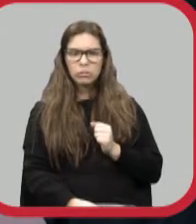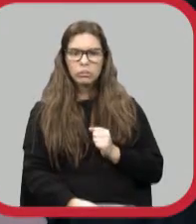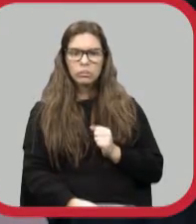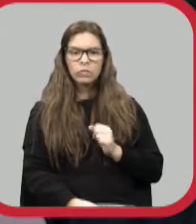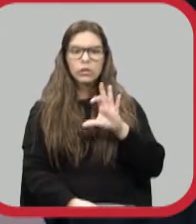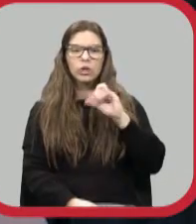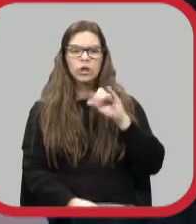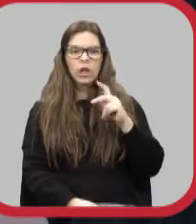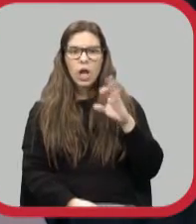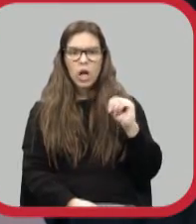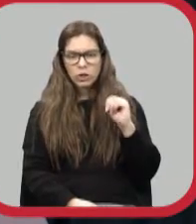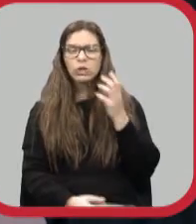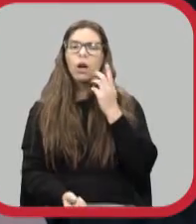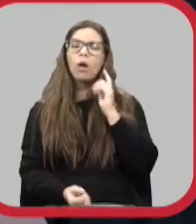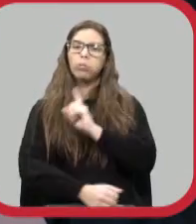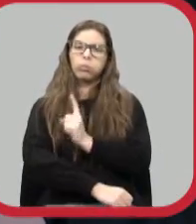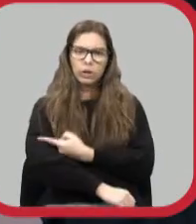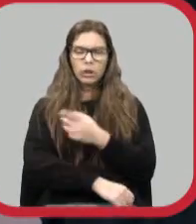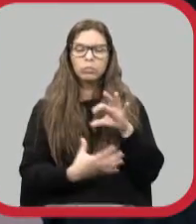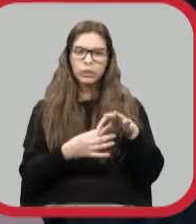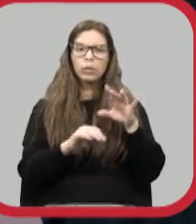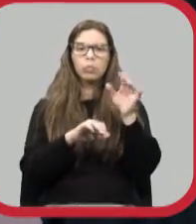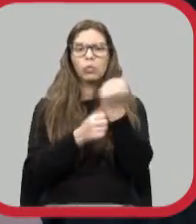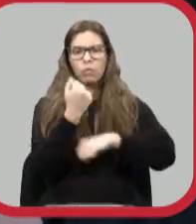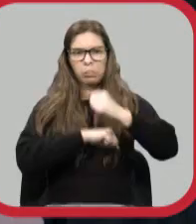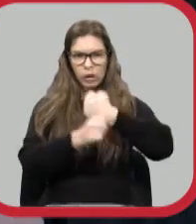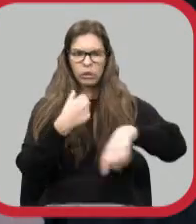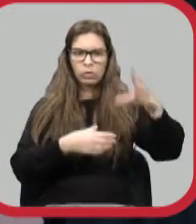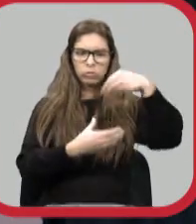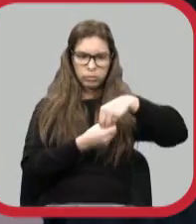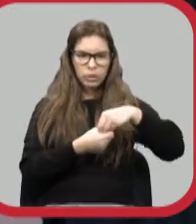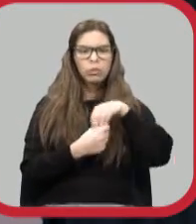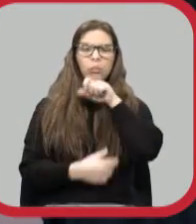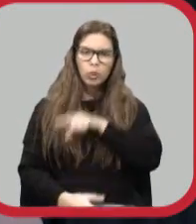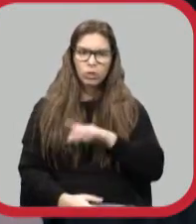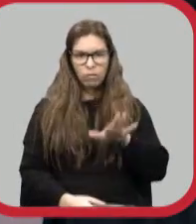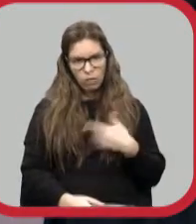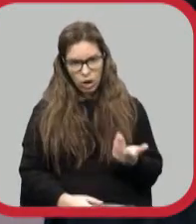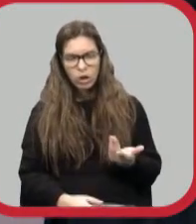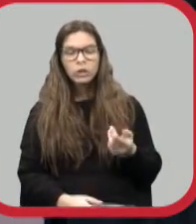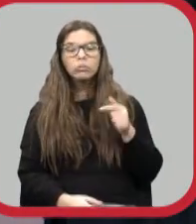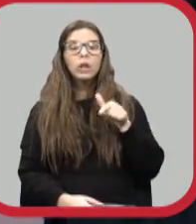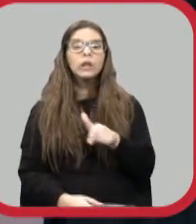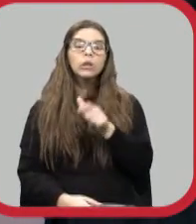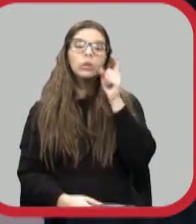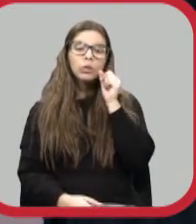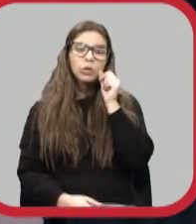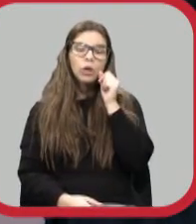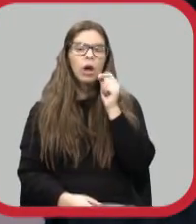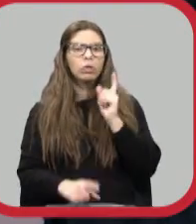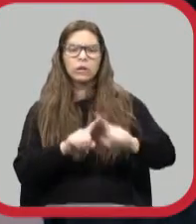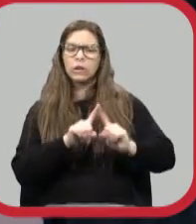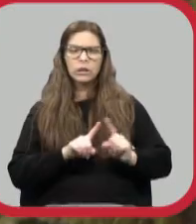Poderosas? As Chicas Poderosas são um movimento e, portanto, qualquer pessoa pode fazer parte de um movimento e pode ser uma Chica Poderosa. Na verdade, as Chicas Poderosas têm